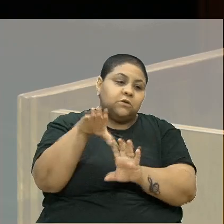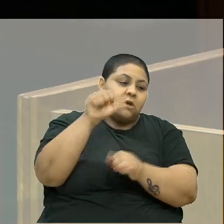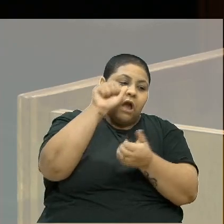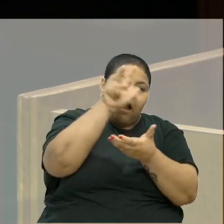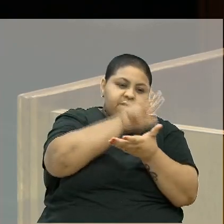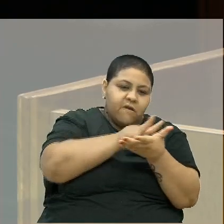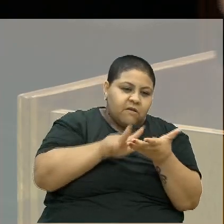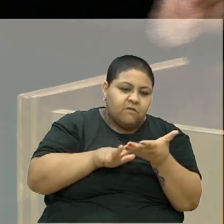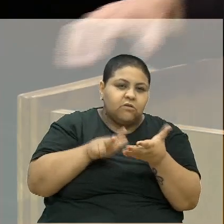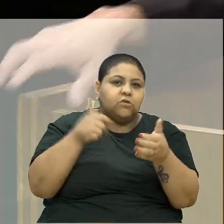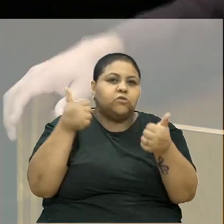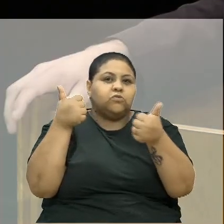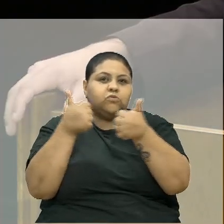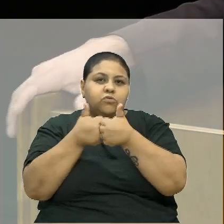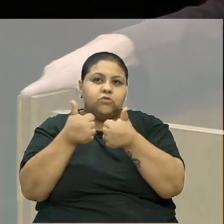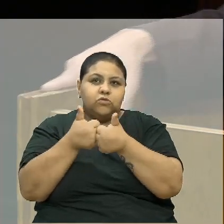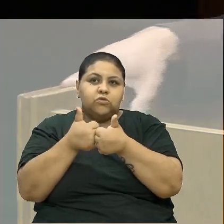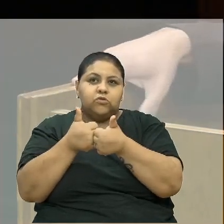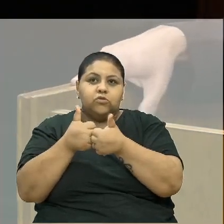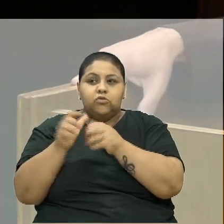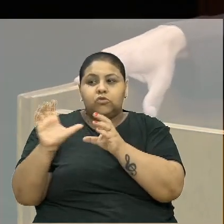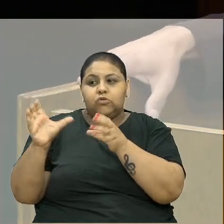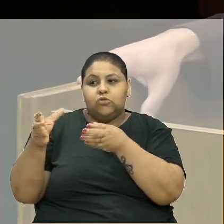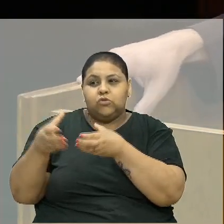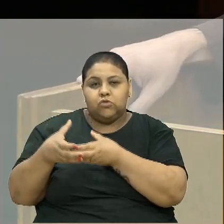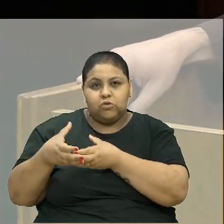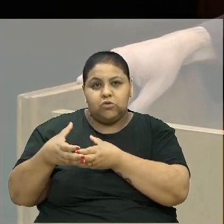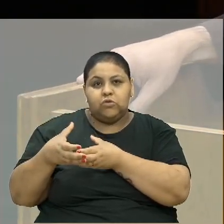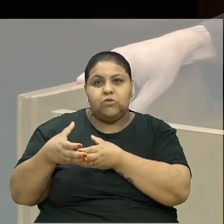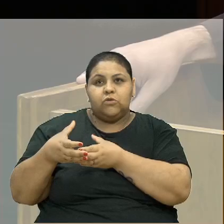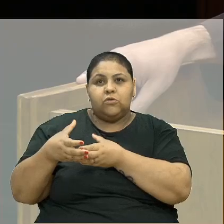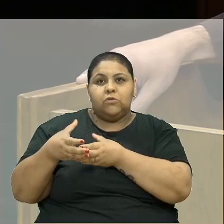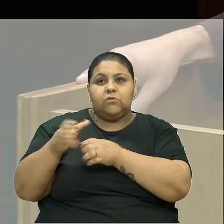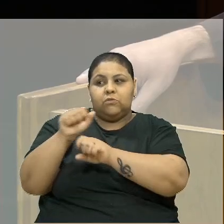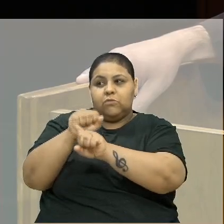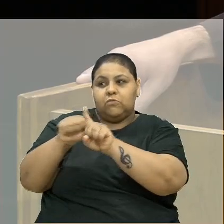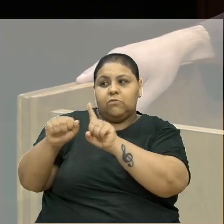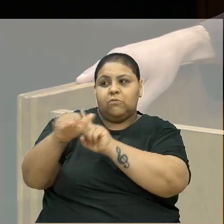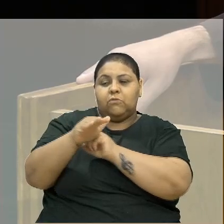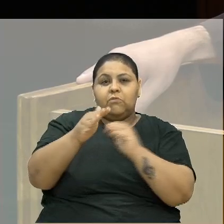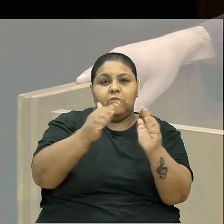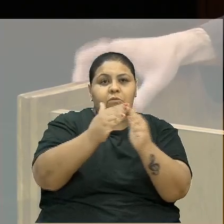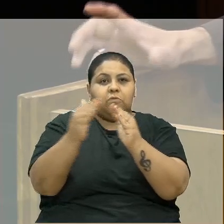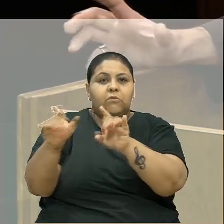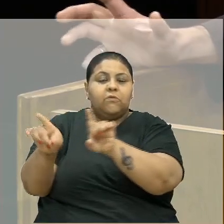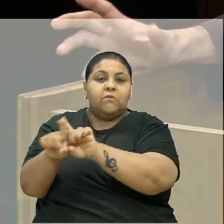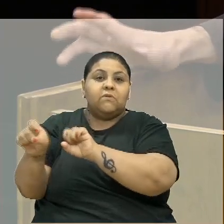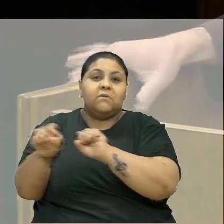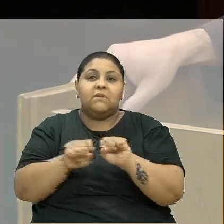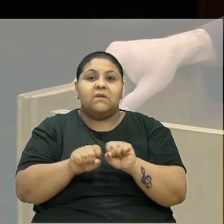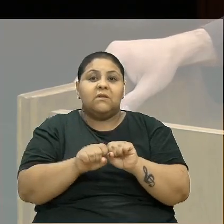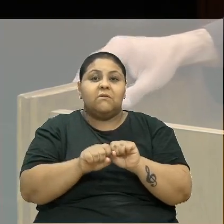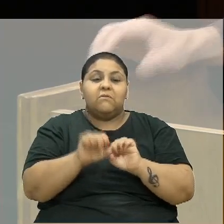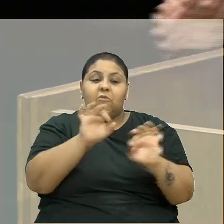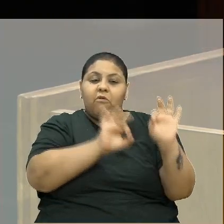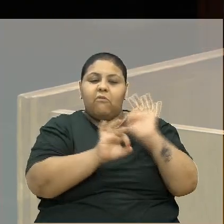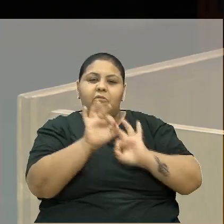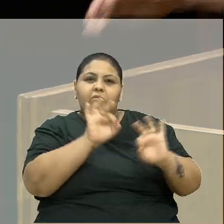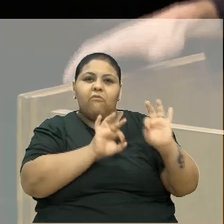analisado juntamente com a equipe que compete ali, assistência social da habitação, para que também possam ser